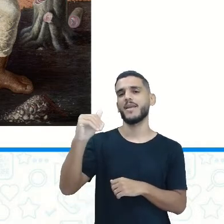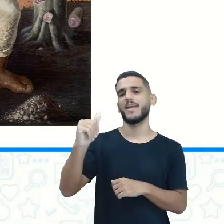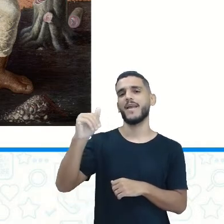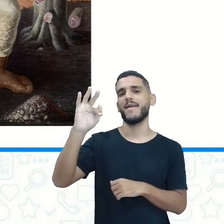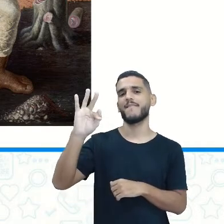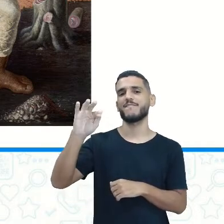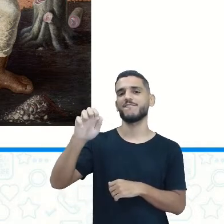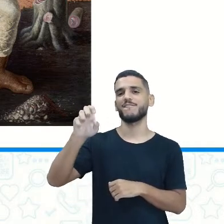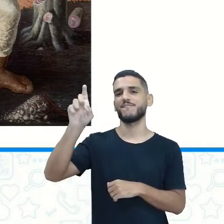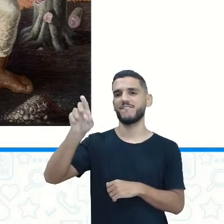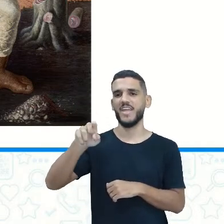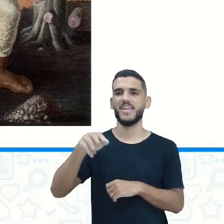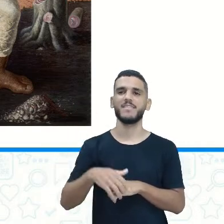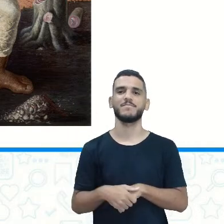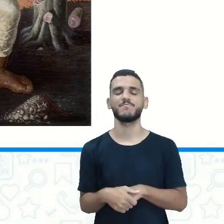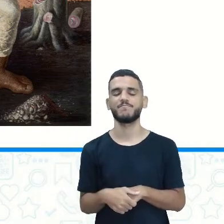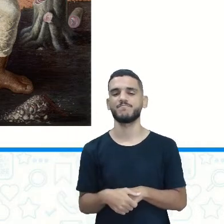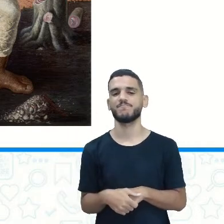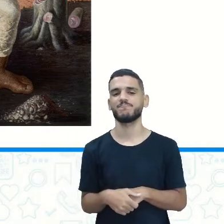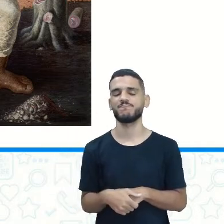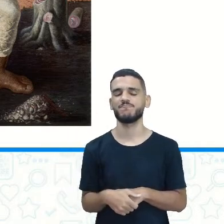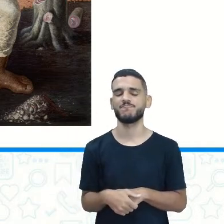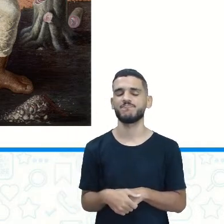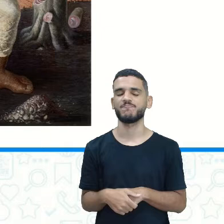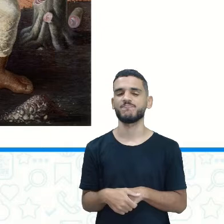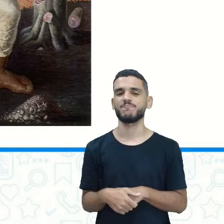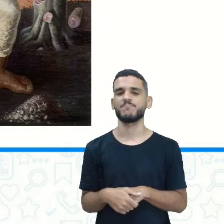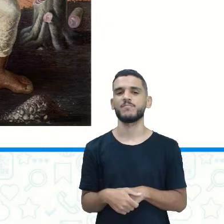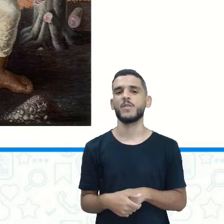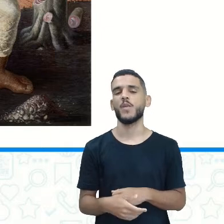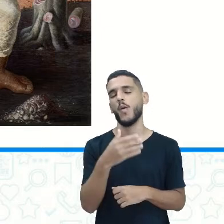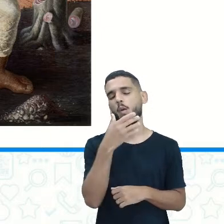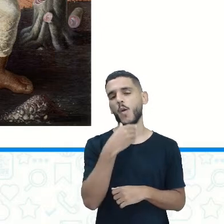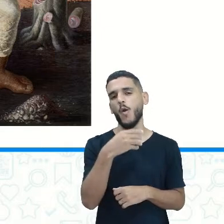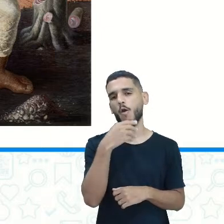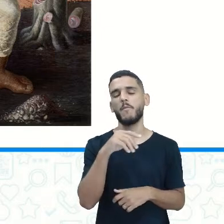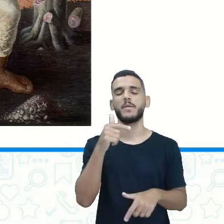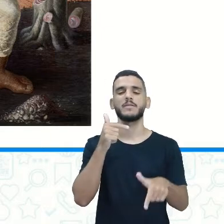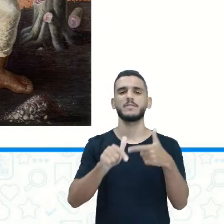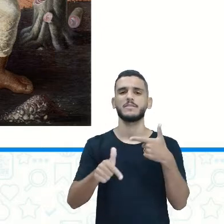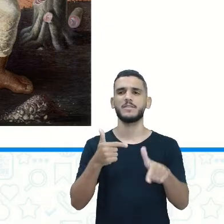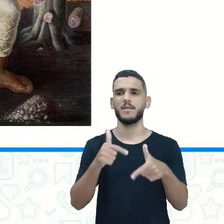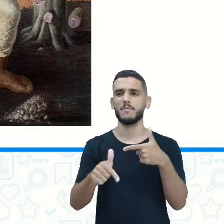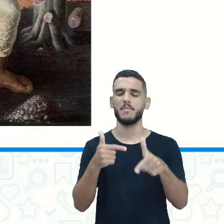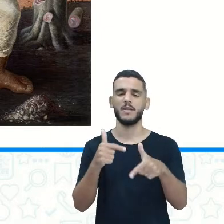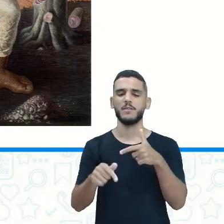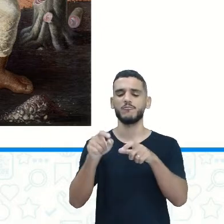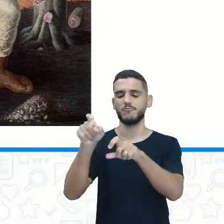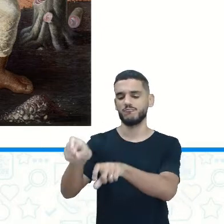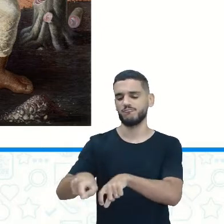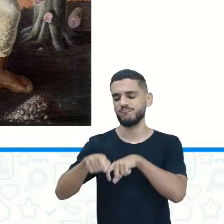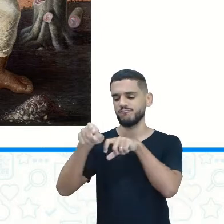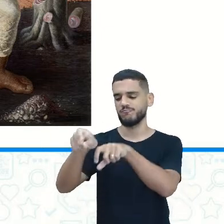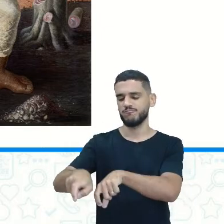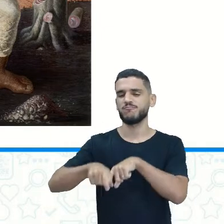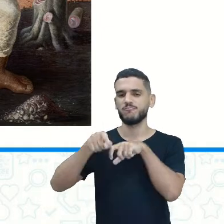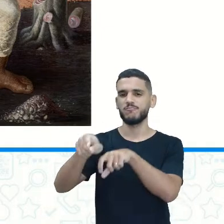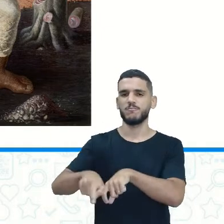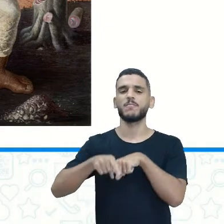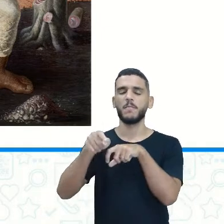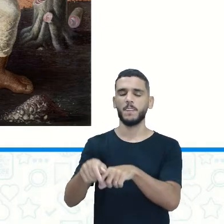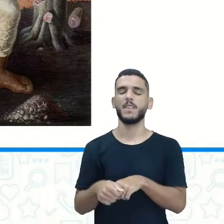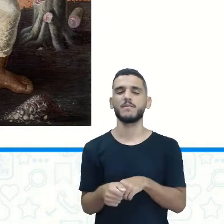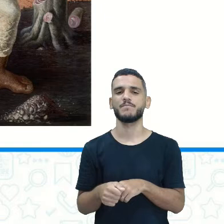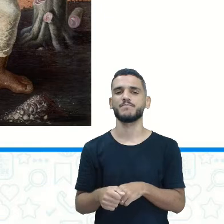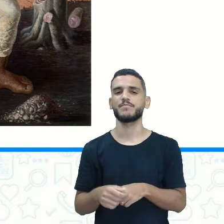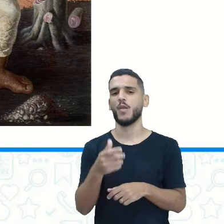apareceu café. Né? Ela mostra um trabalhador, um lavrador, né? E essa arte foi de